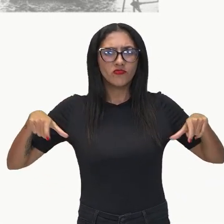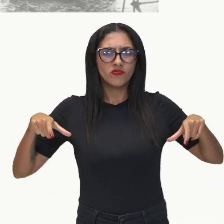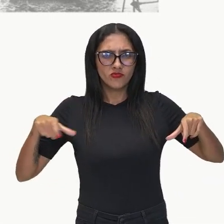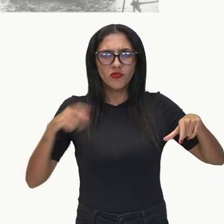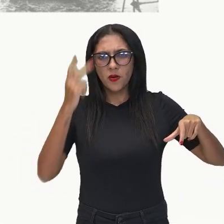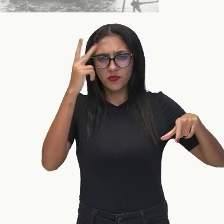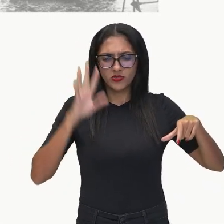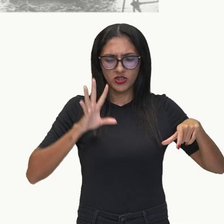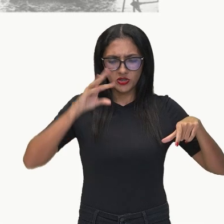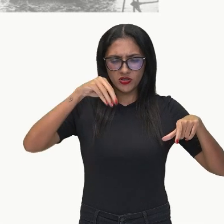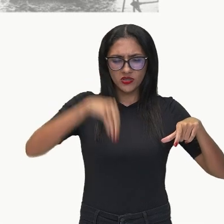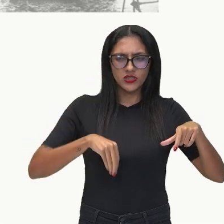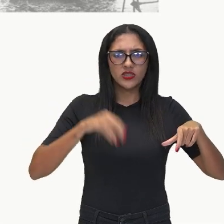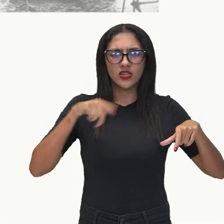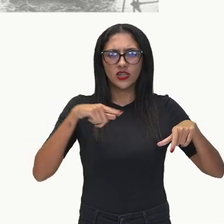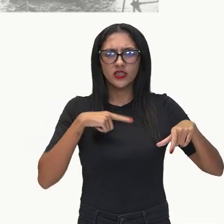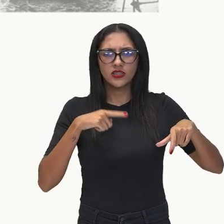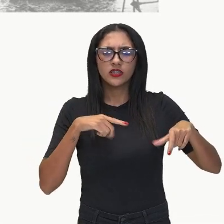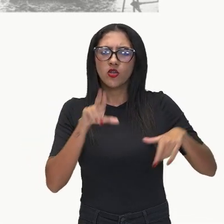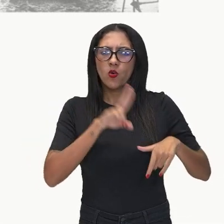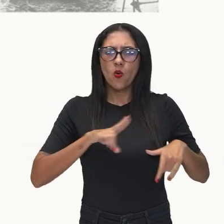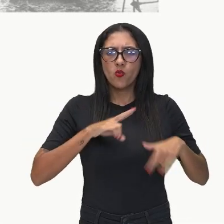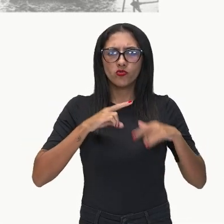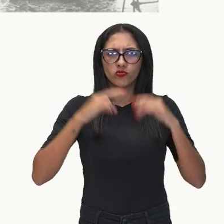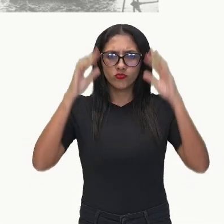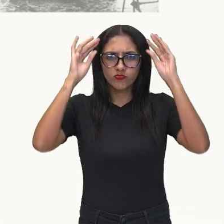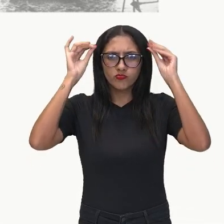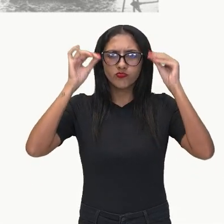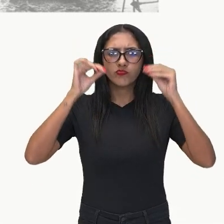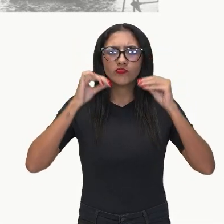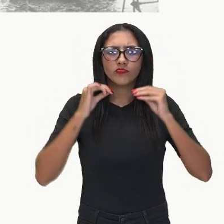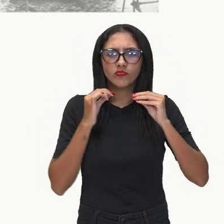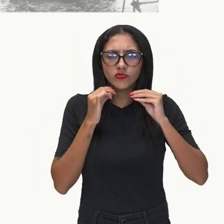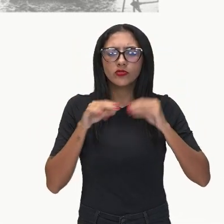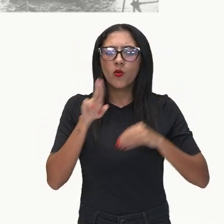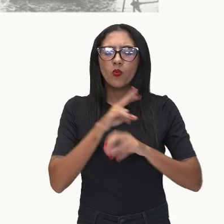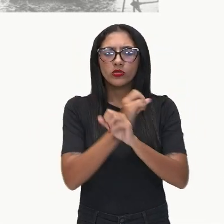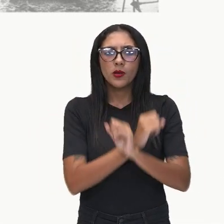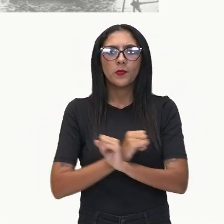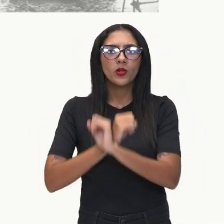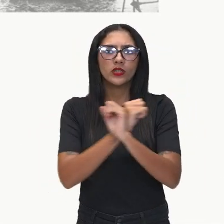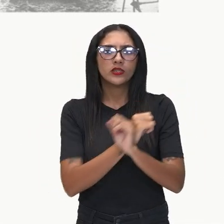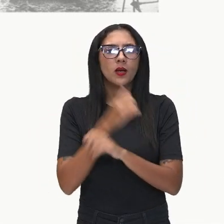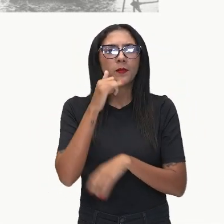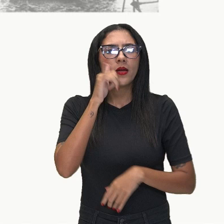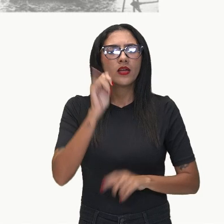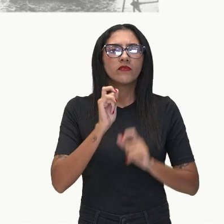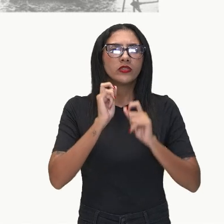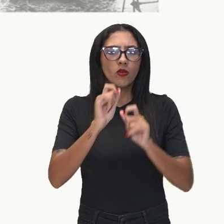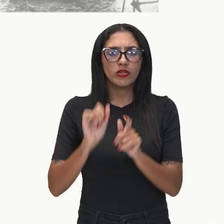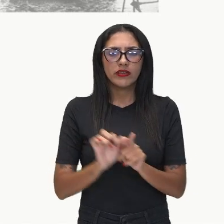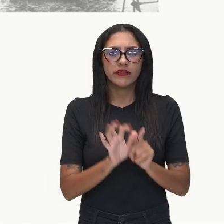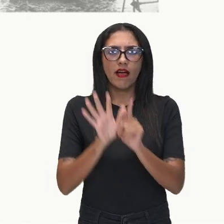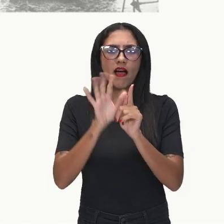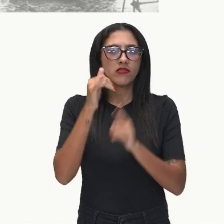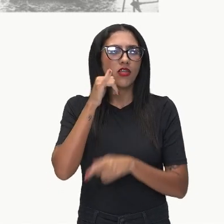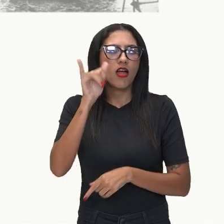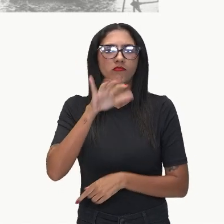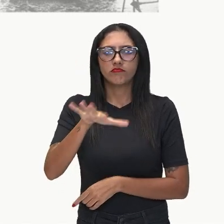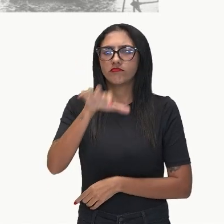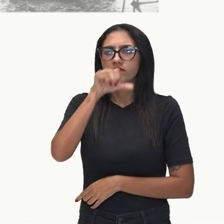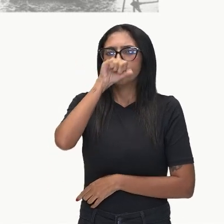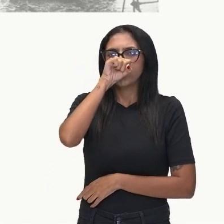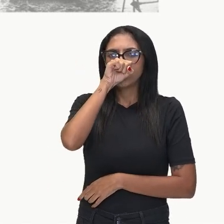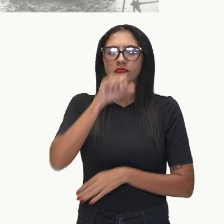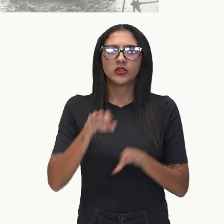uma proteção ali no rosto dos soldados, muito provavelmente por conta do uso de gases, né?